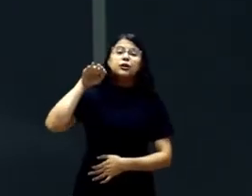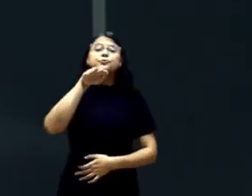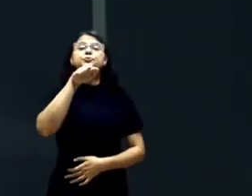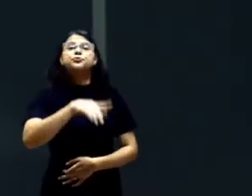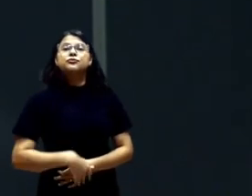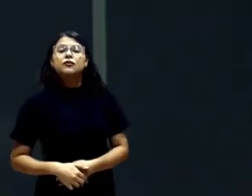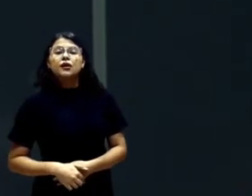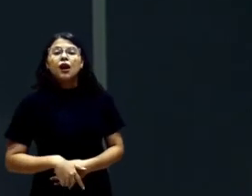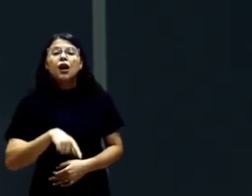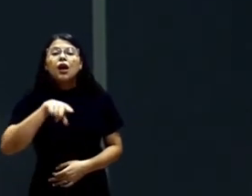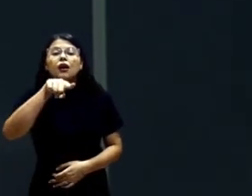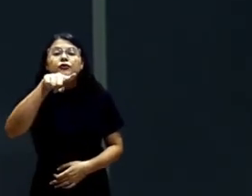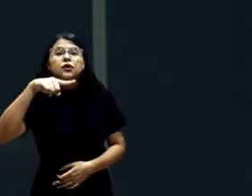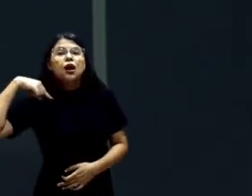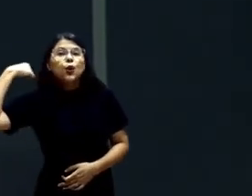louco.